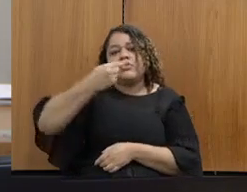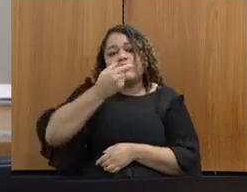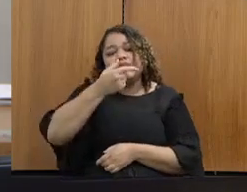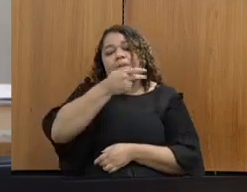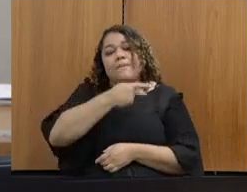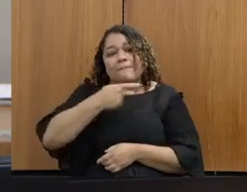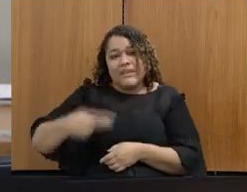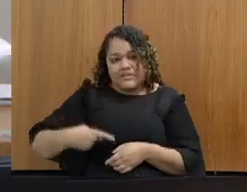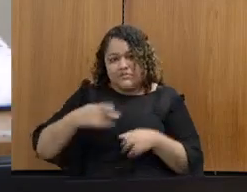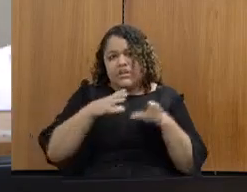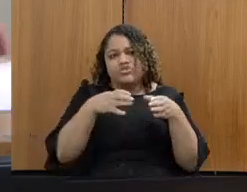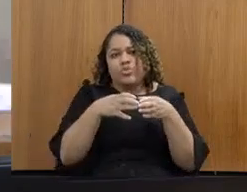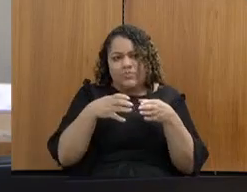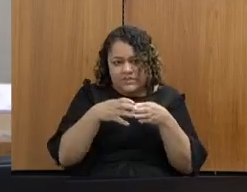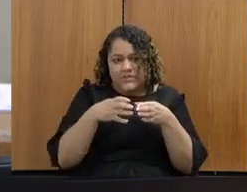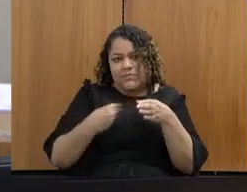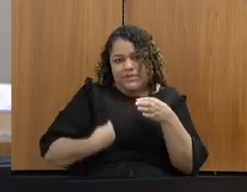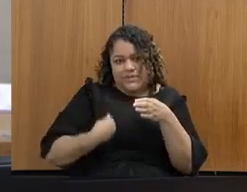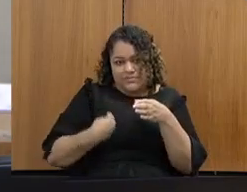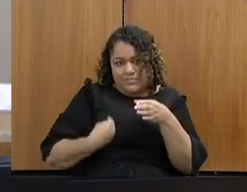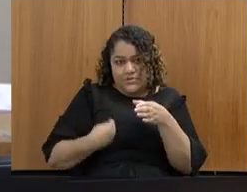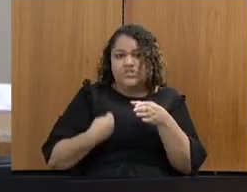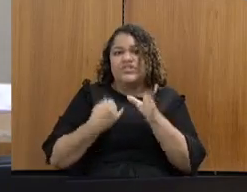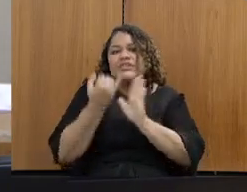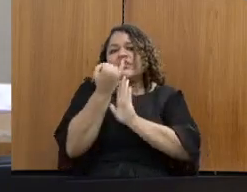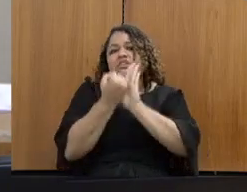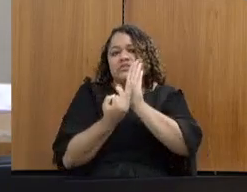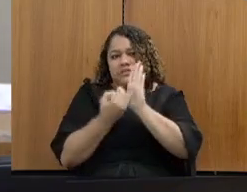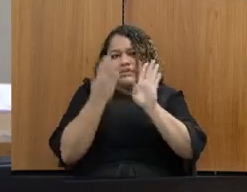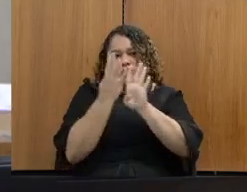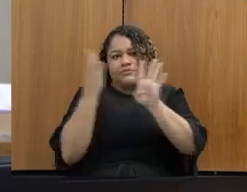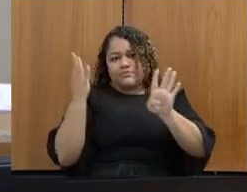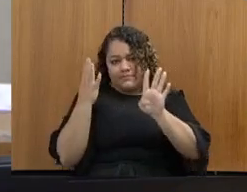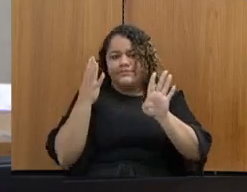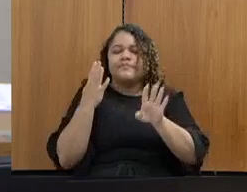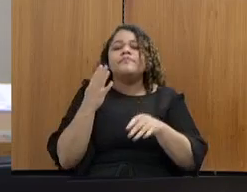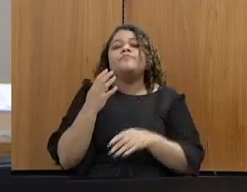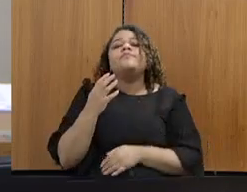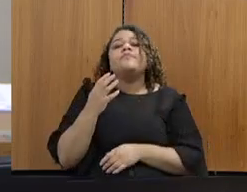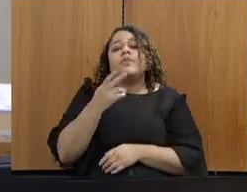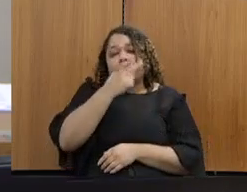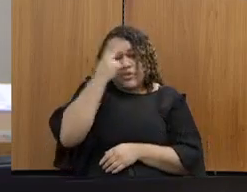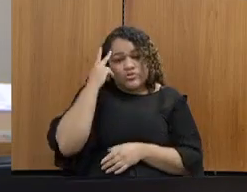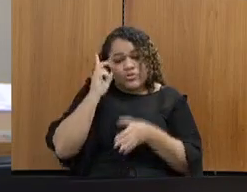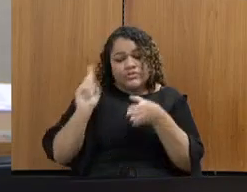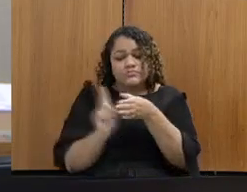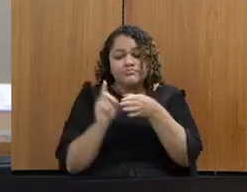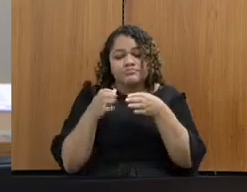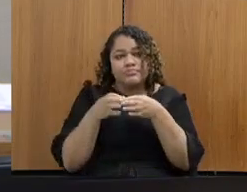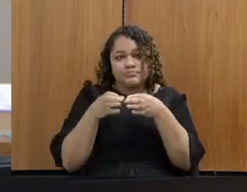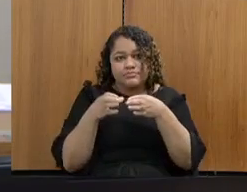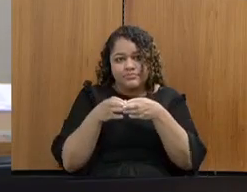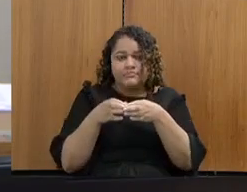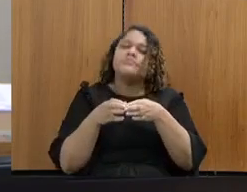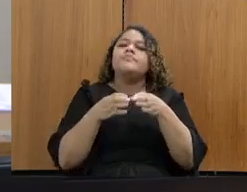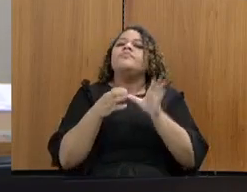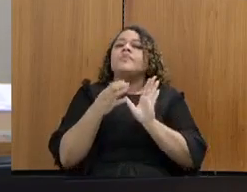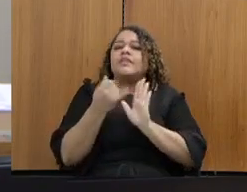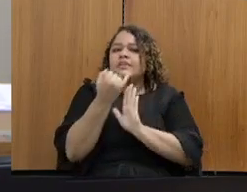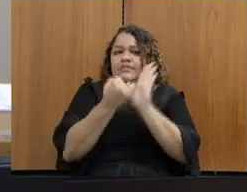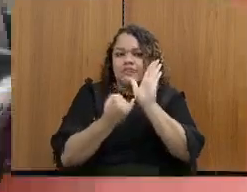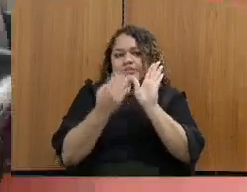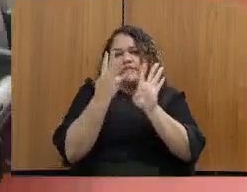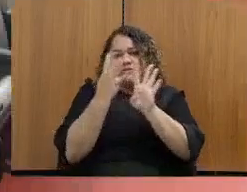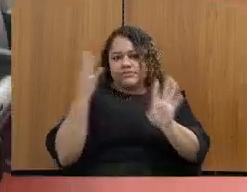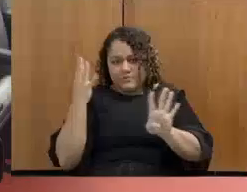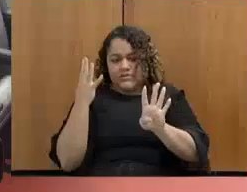ordem de inscrição os membros das comissões participantes por ordem de descrição líderes por ordens